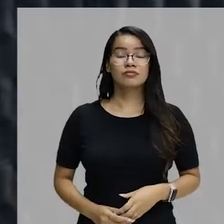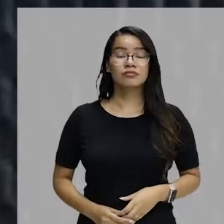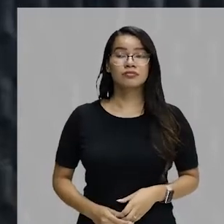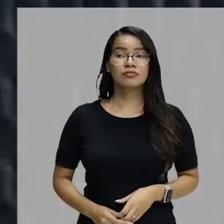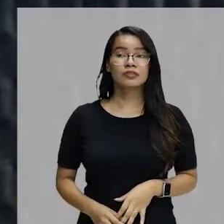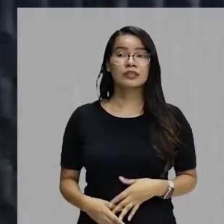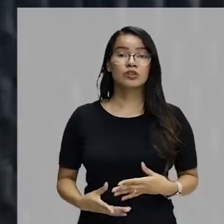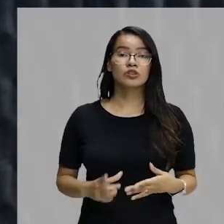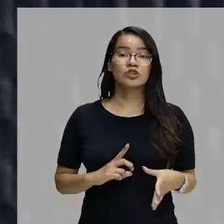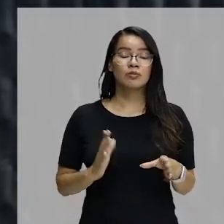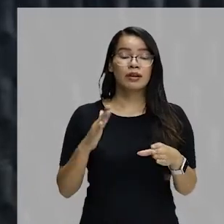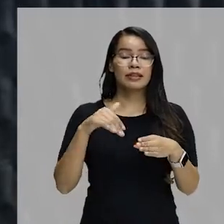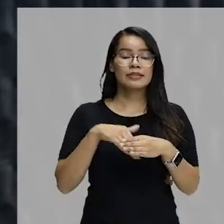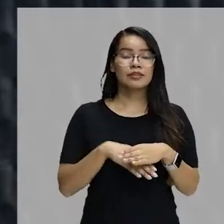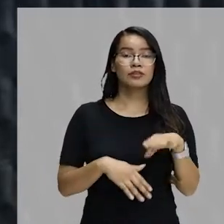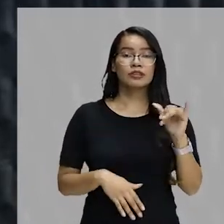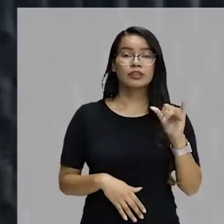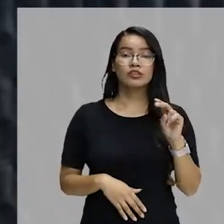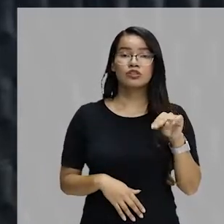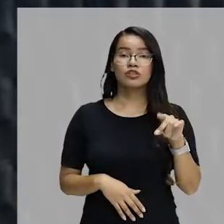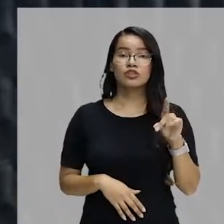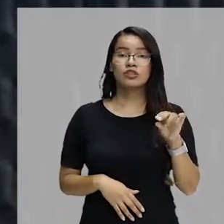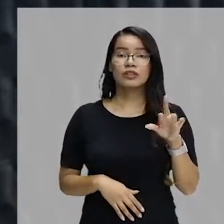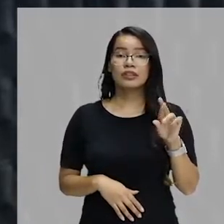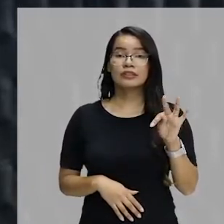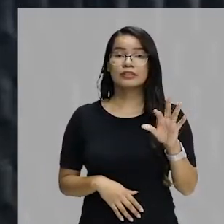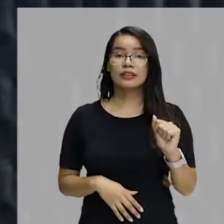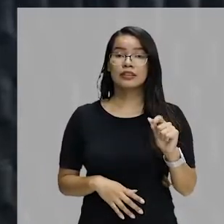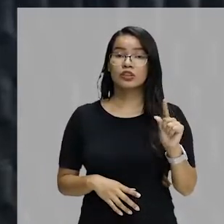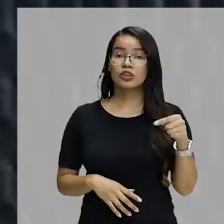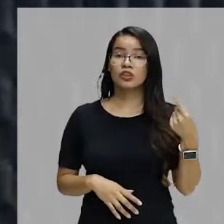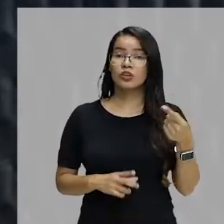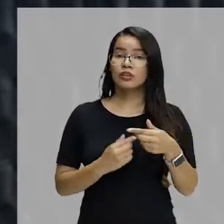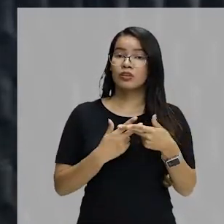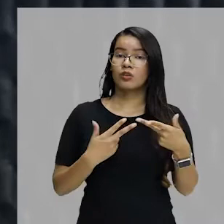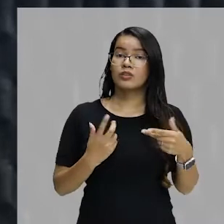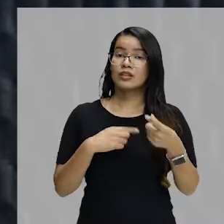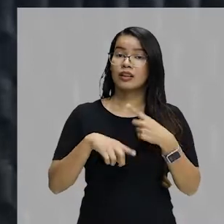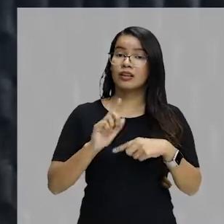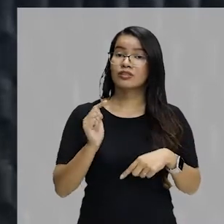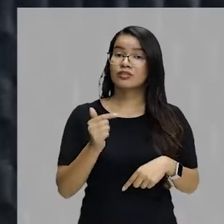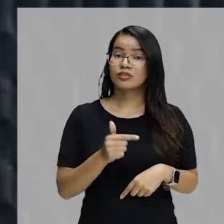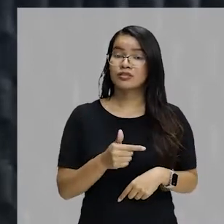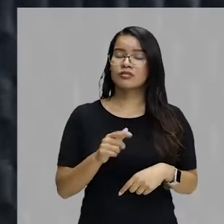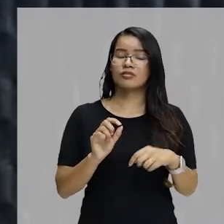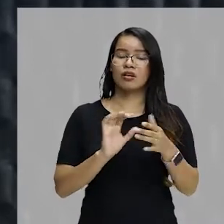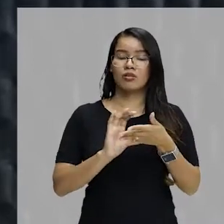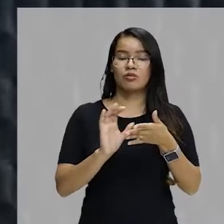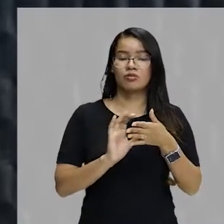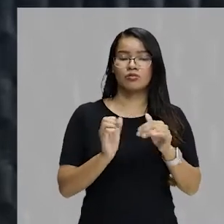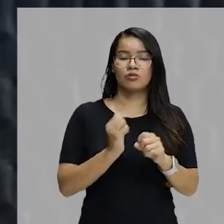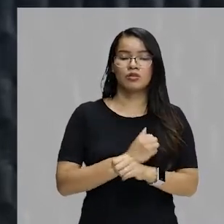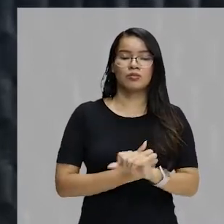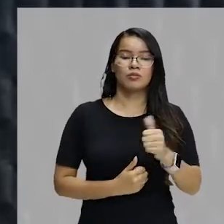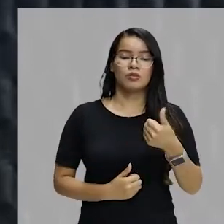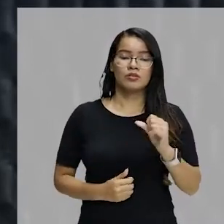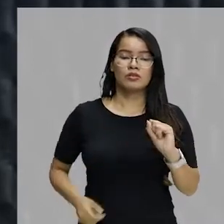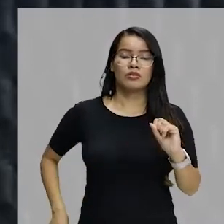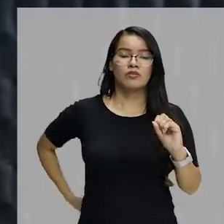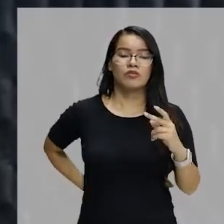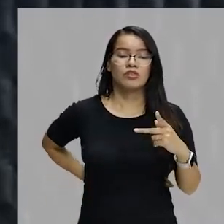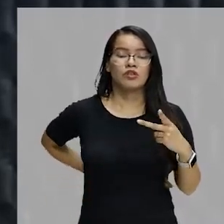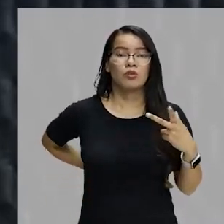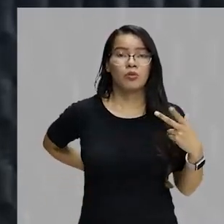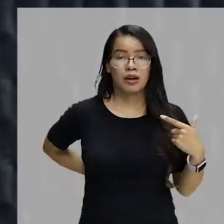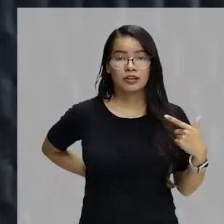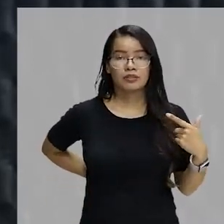uma eleição indireta, uma escolha indireta. Outra coisa, além disso, a Constituição de 1824, ela